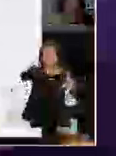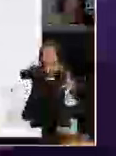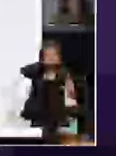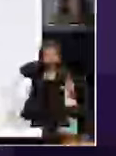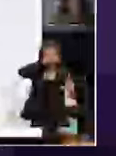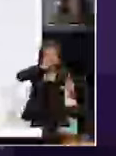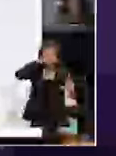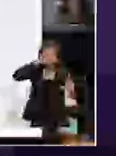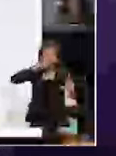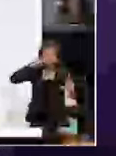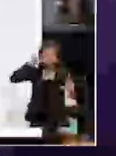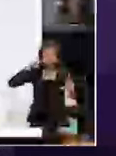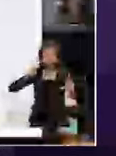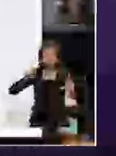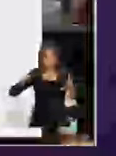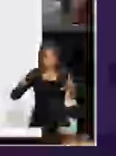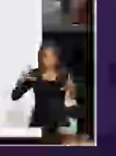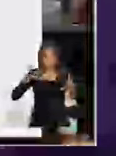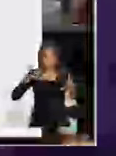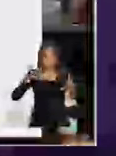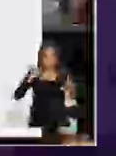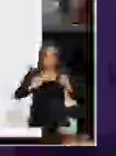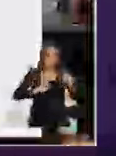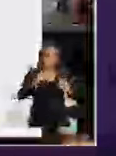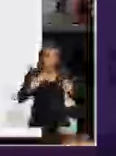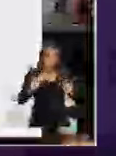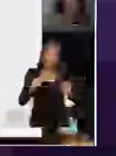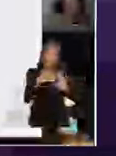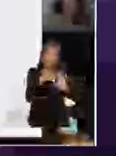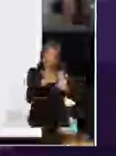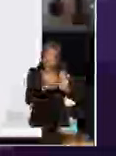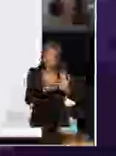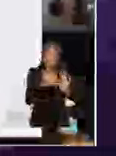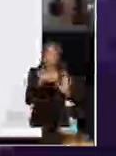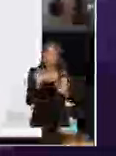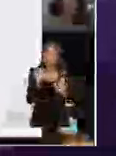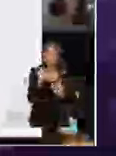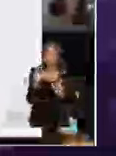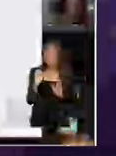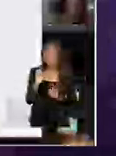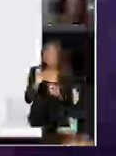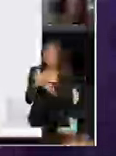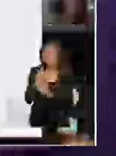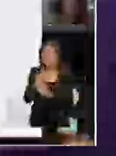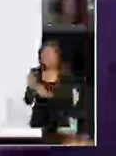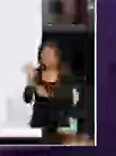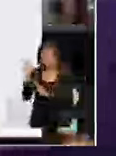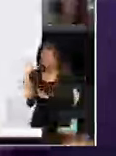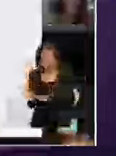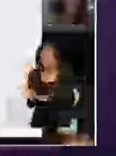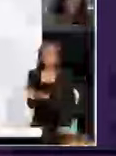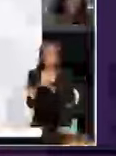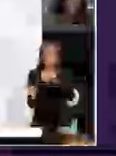de restrição, em que você considera que o máximo seria 80% a 100%, considerando